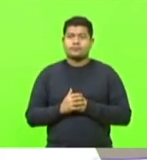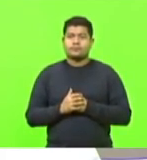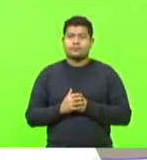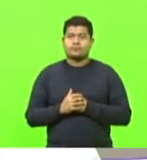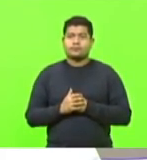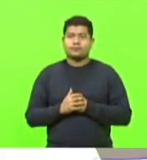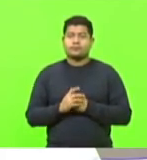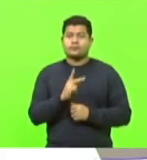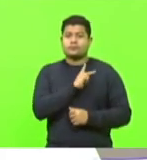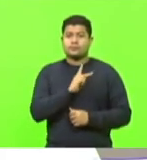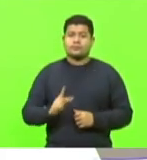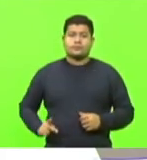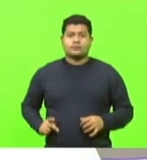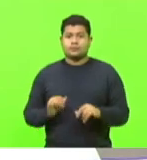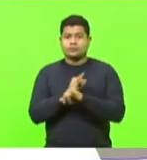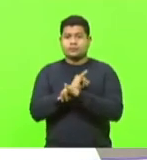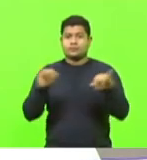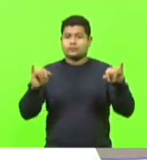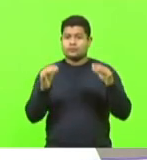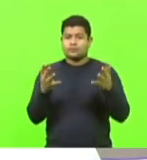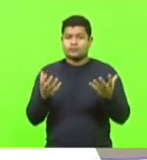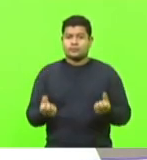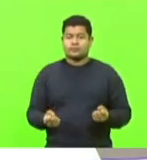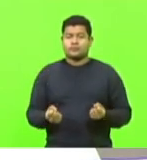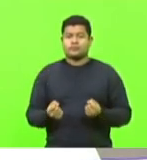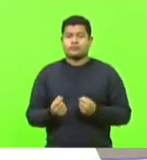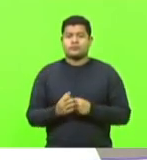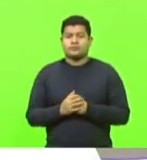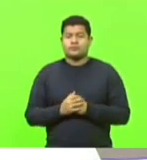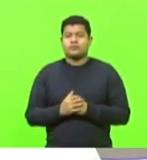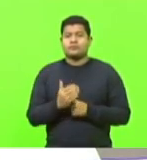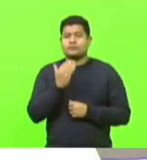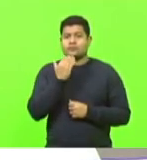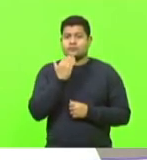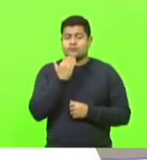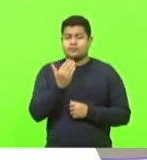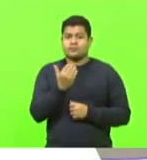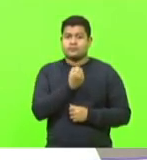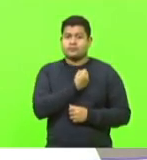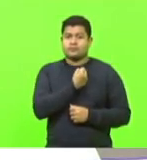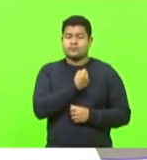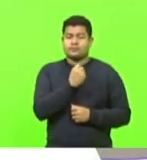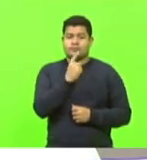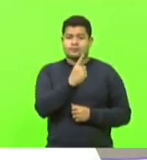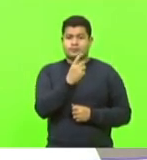Essa presidência comunica que defere os seguintes requerimentos. Requerimento